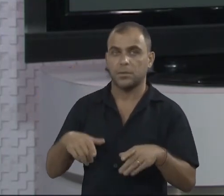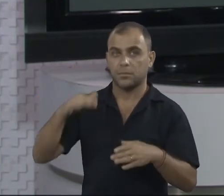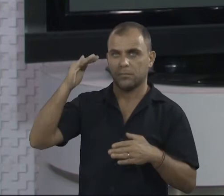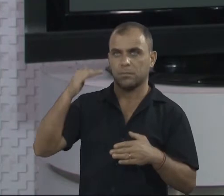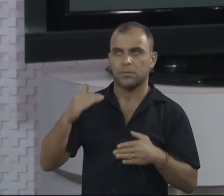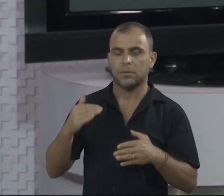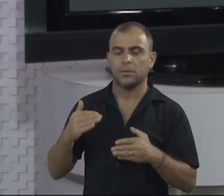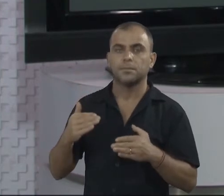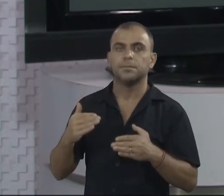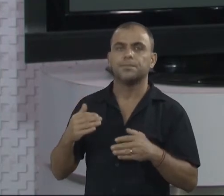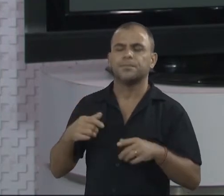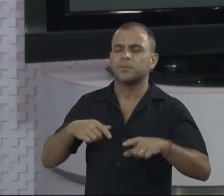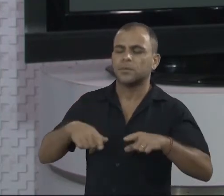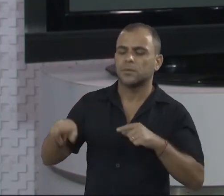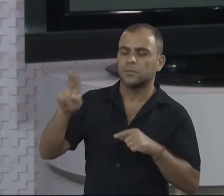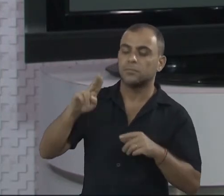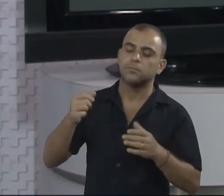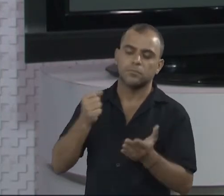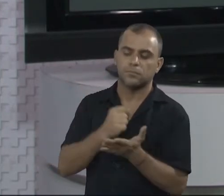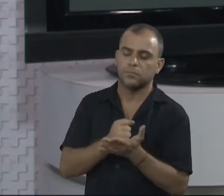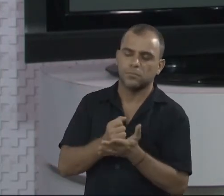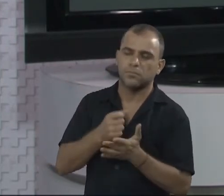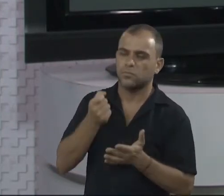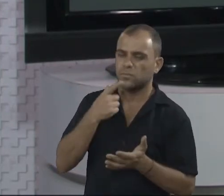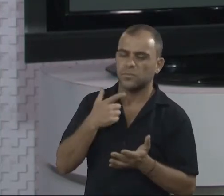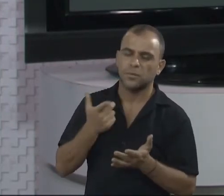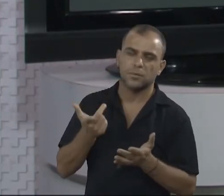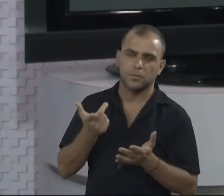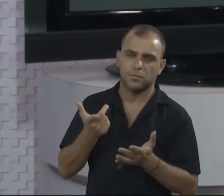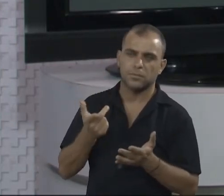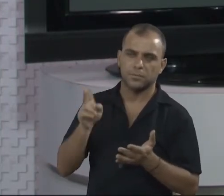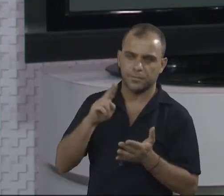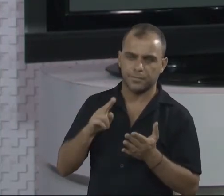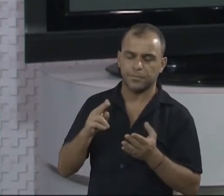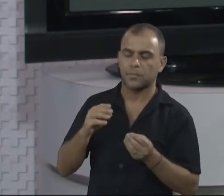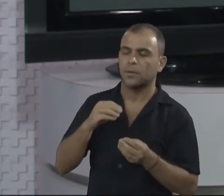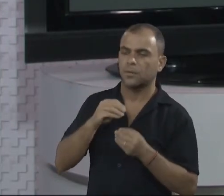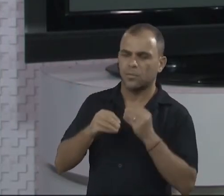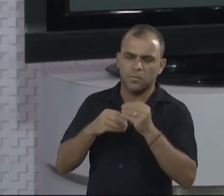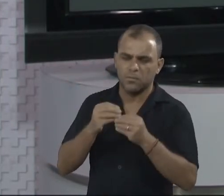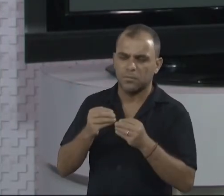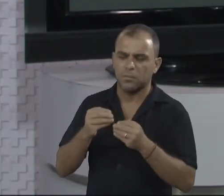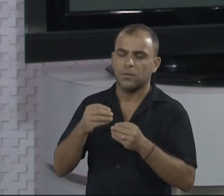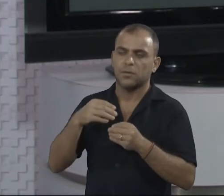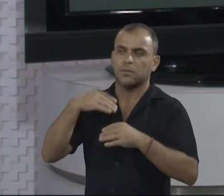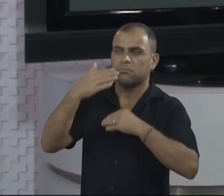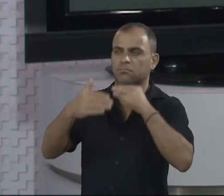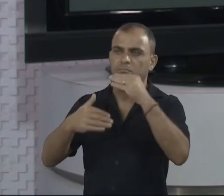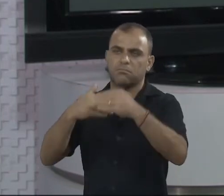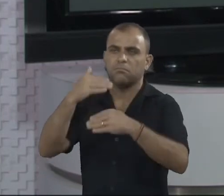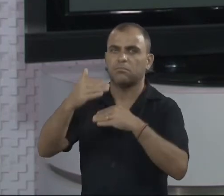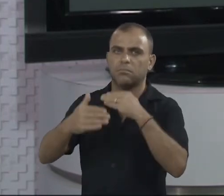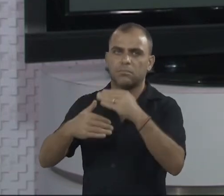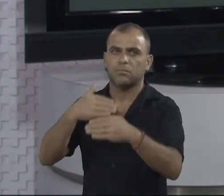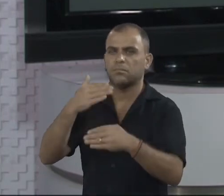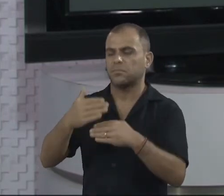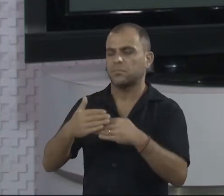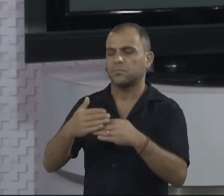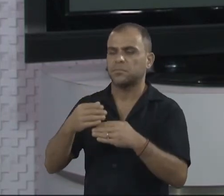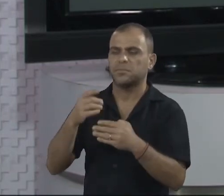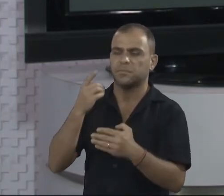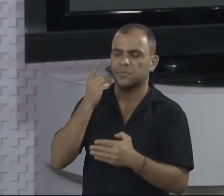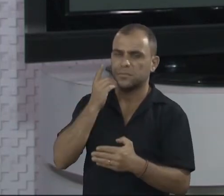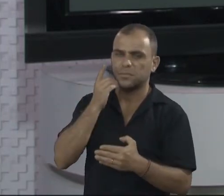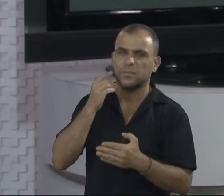quando vai utilizar lá a substância? Não necessariamente. Isso pode causar efeitos pós, assim, você pode ficar sob esses efeitos. E